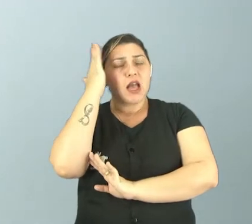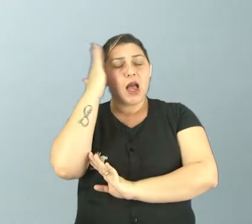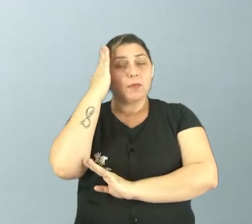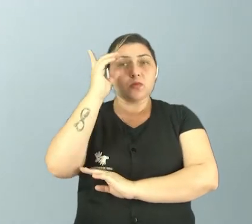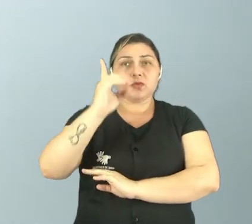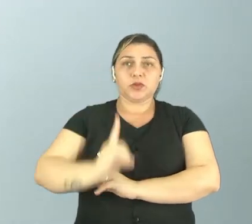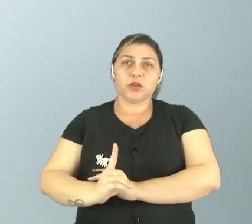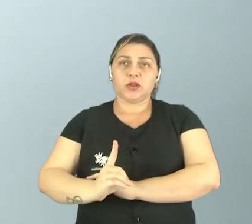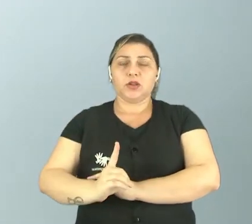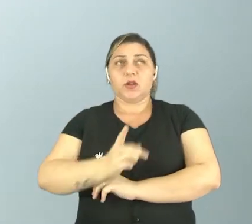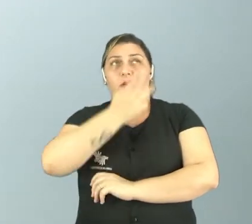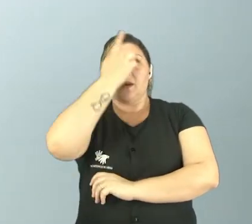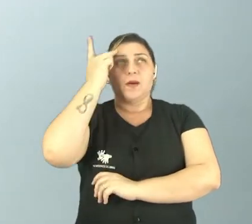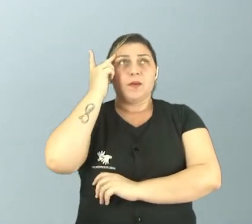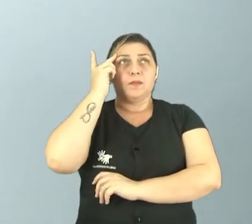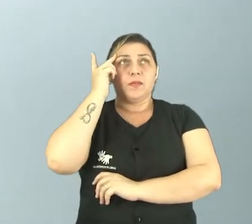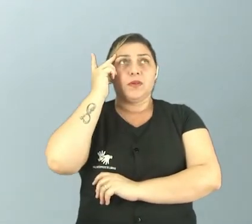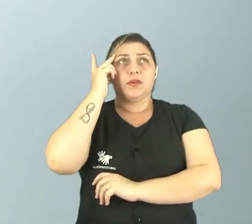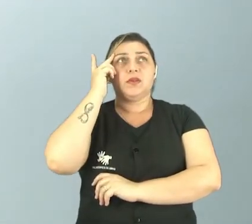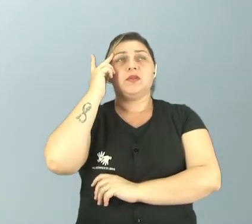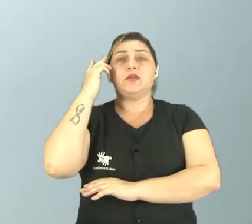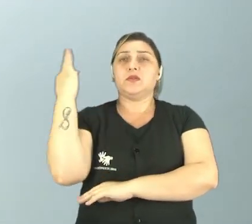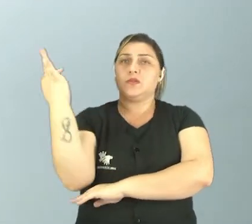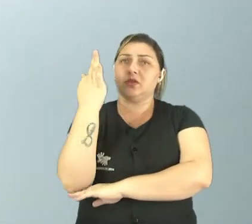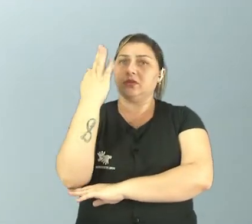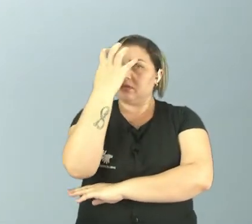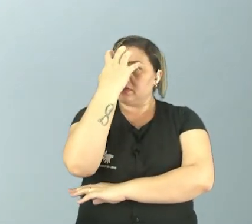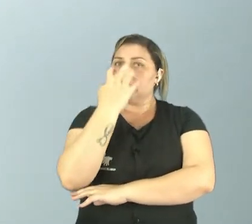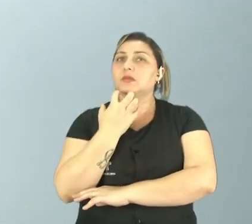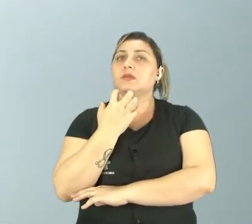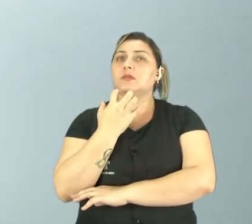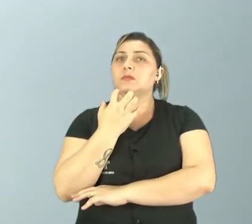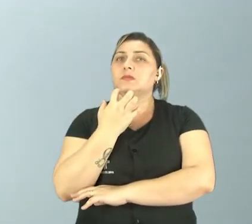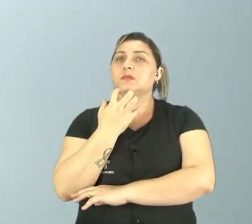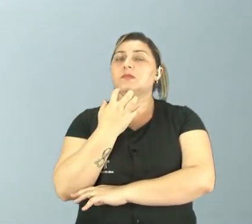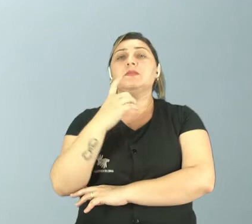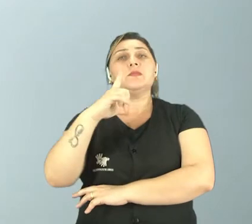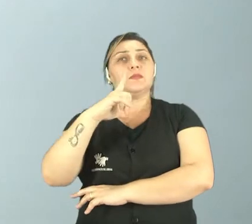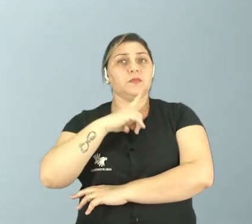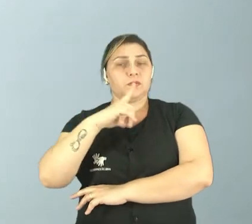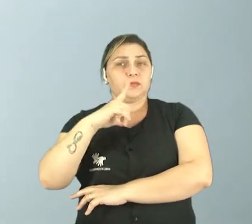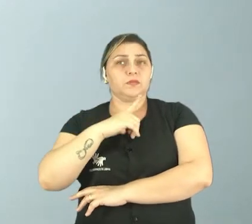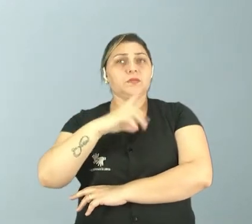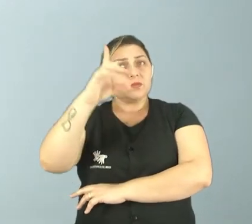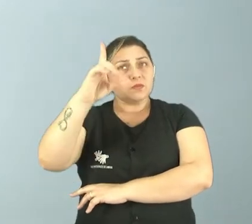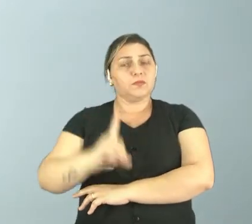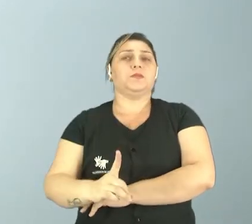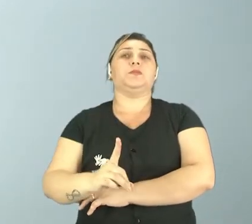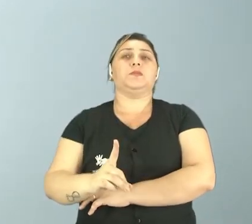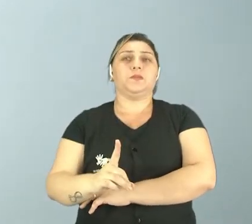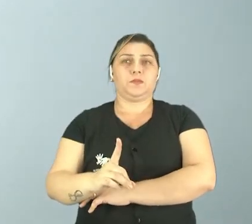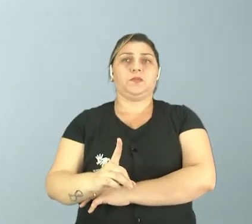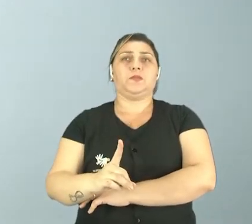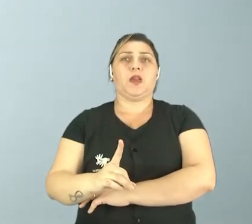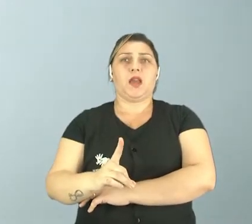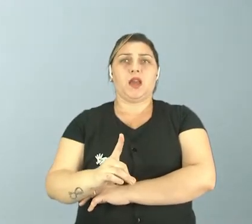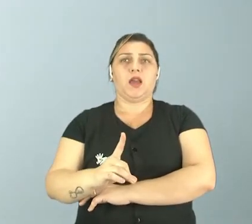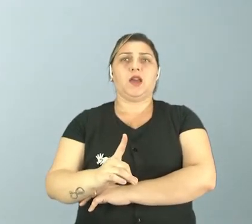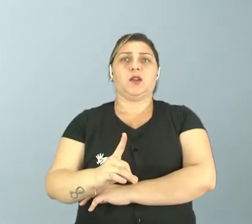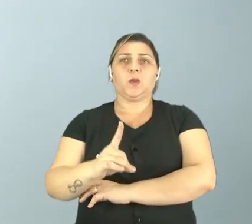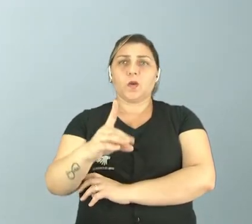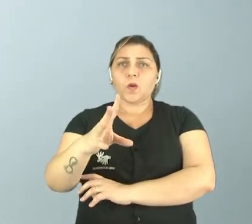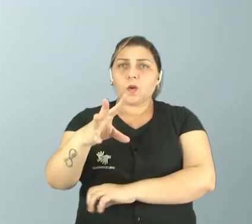seus direitos, uma pessoa formal, uma pessoa séria e que tem que ter seu direito ali de produto